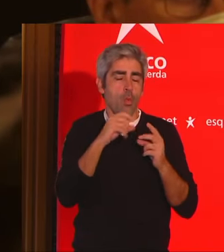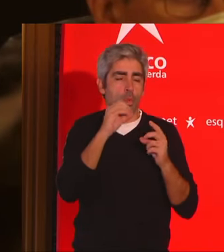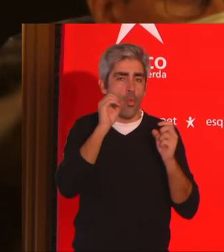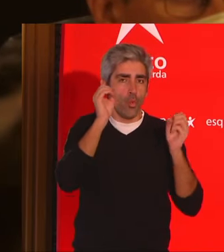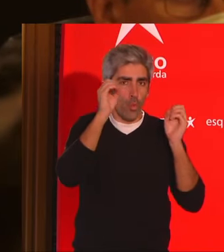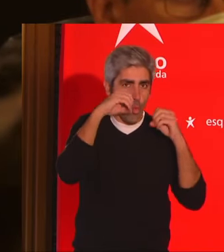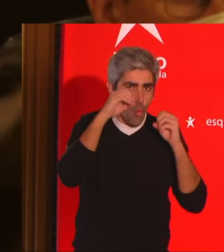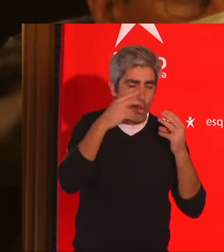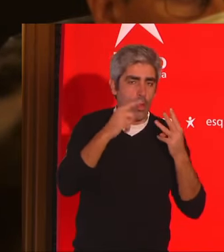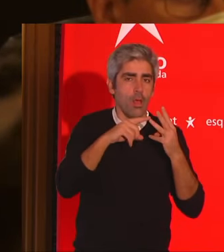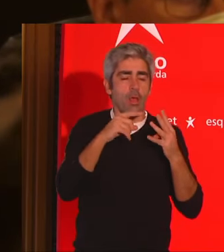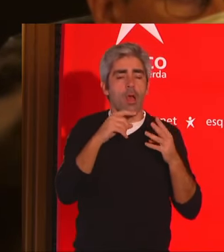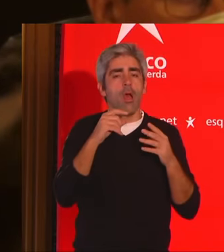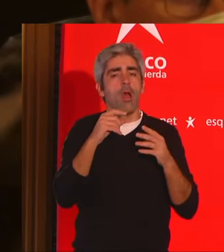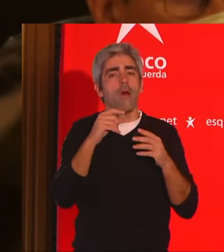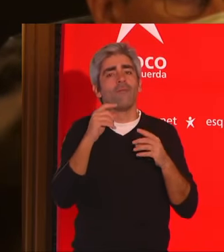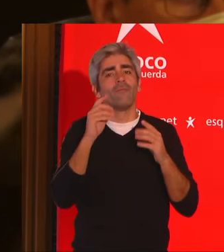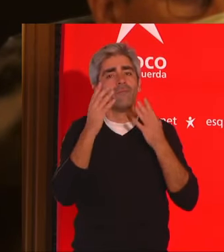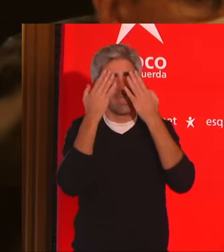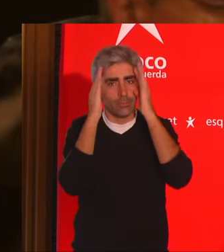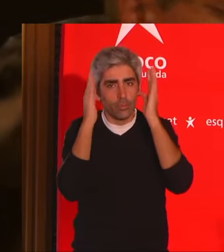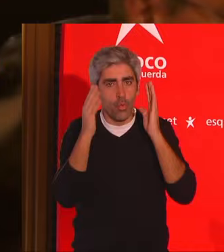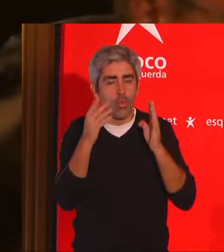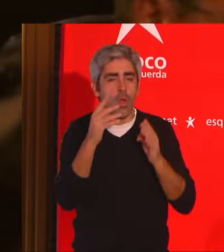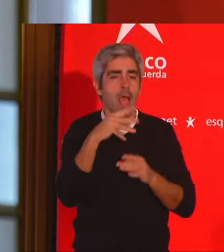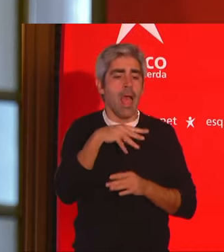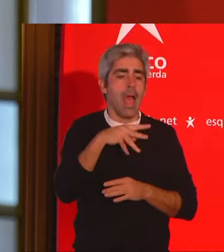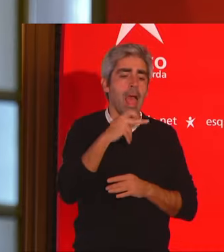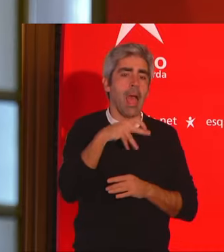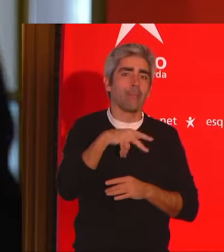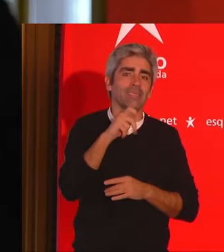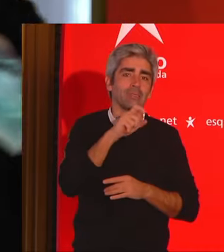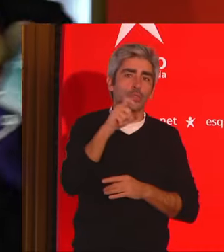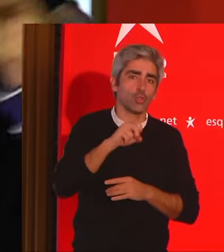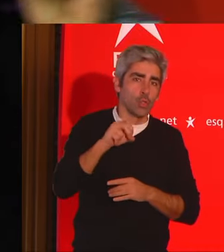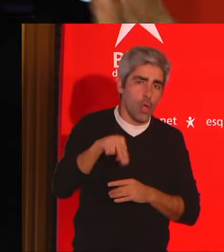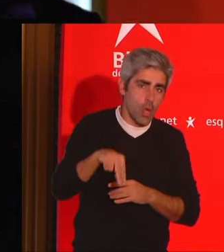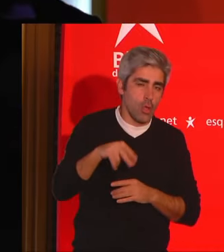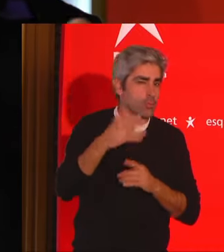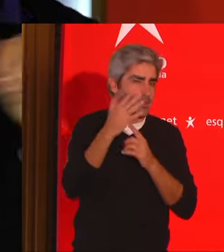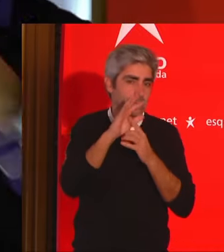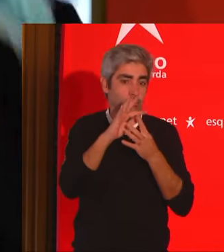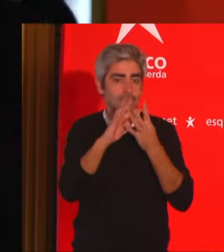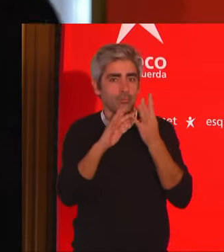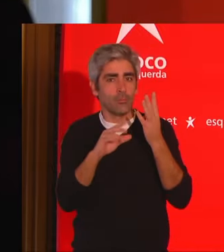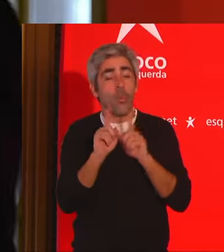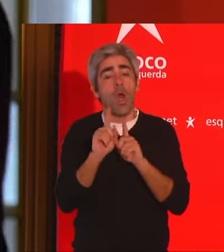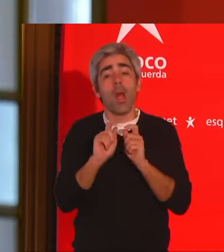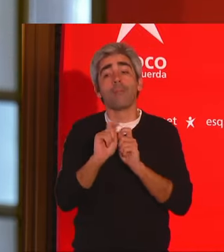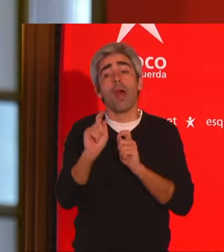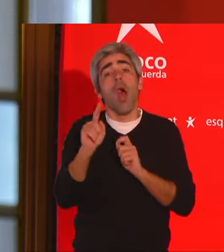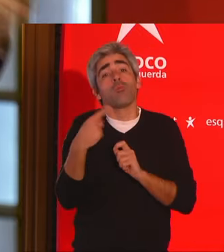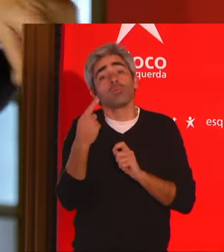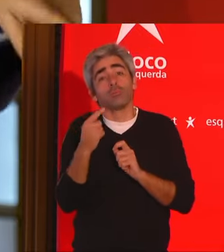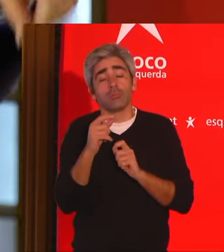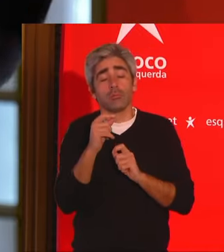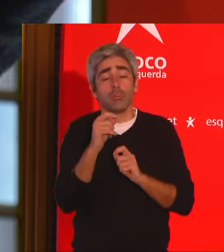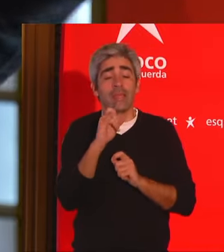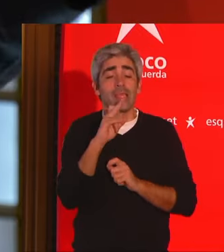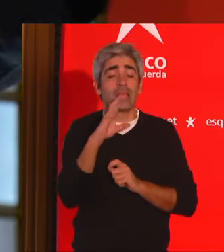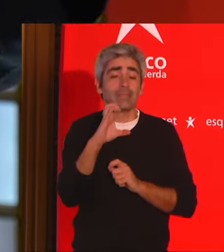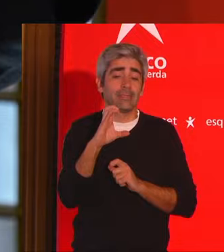Facebook, Amazon, etc., para, em vez de pagarem a taxa de IRC normal, por exemplo, na Holanda, que